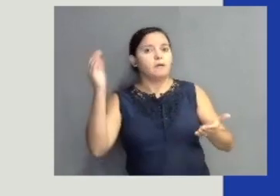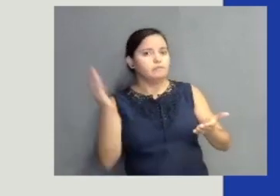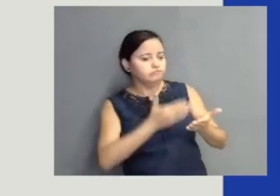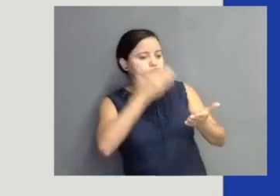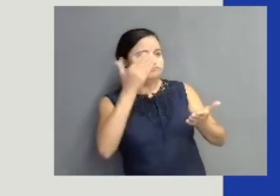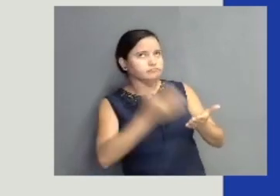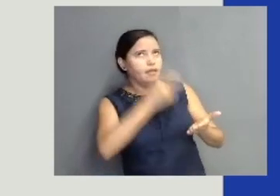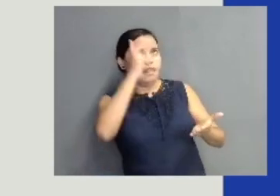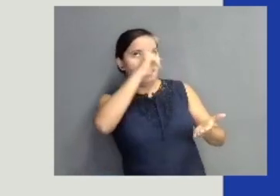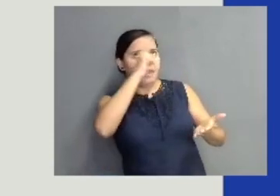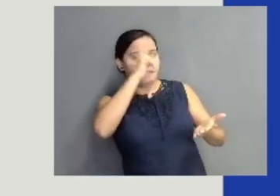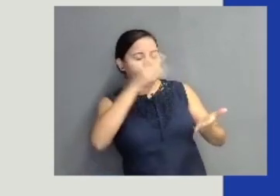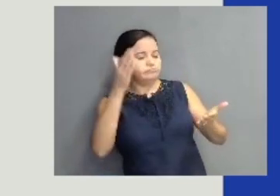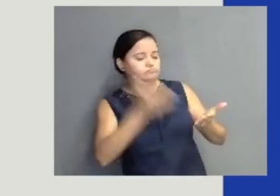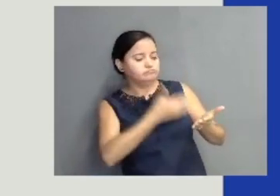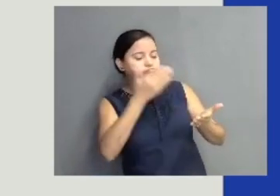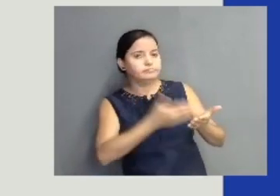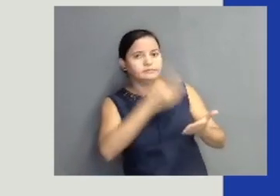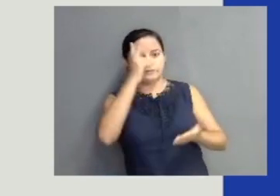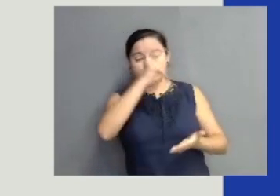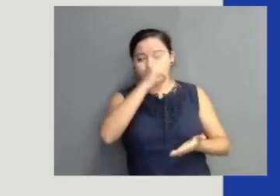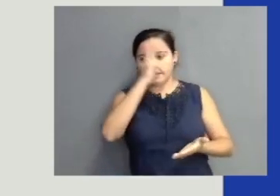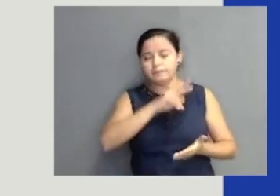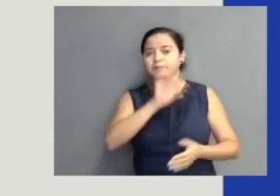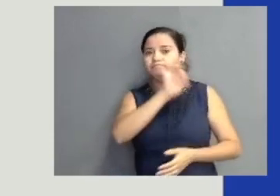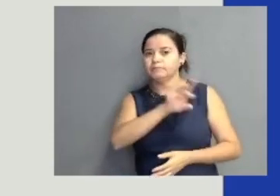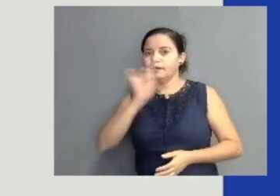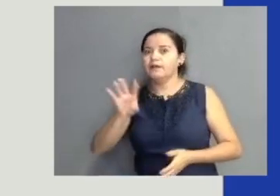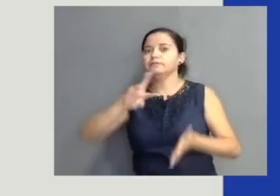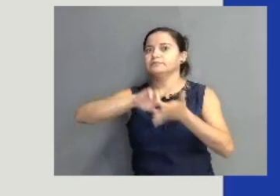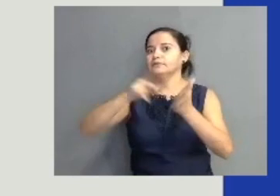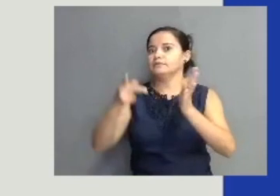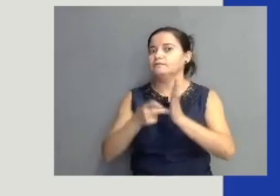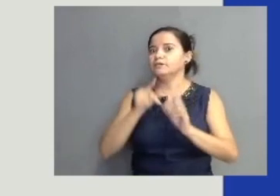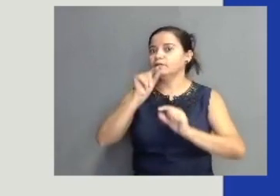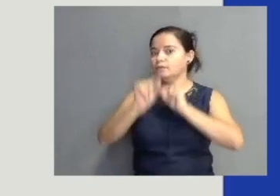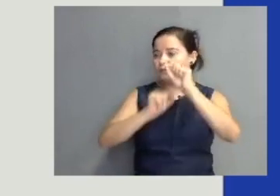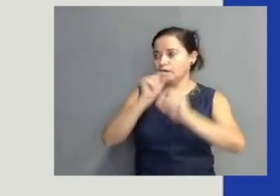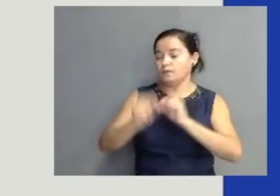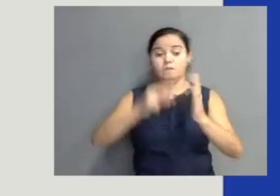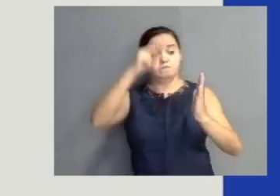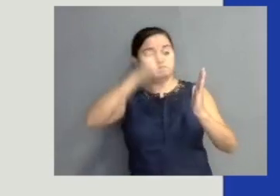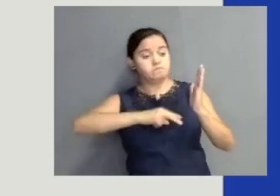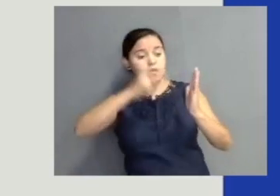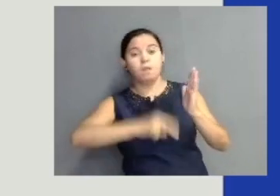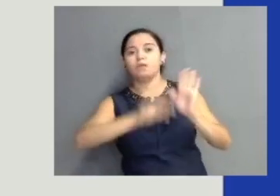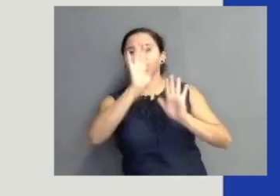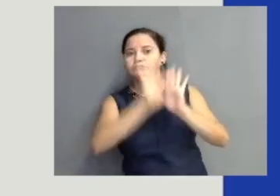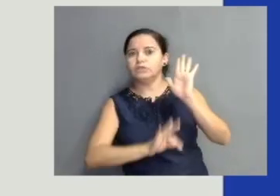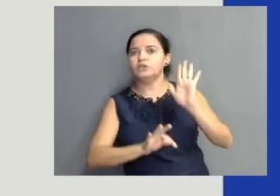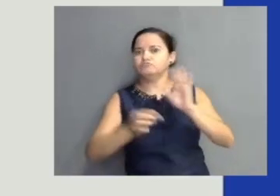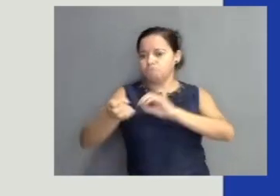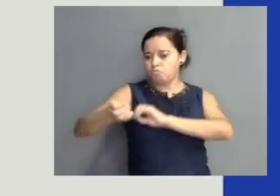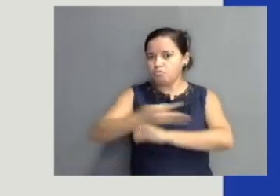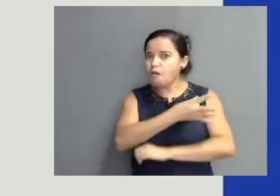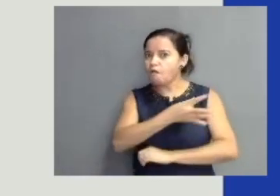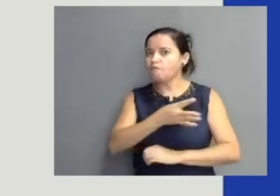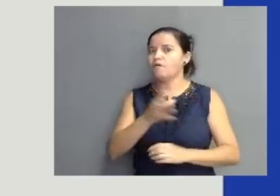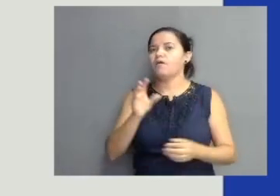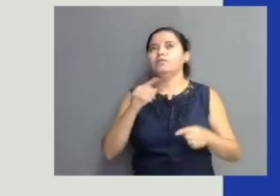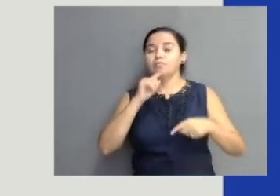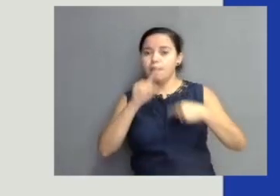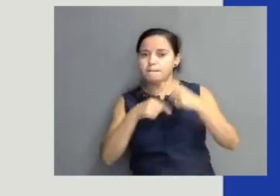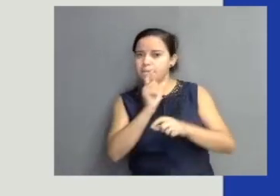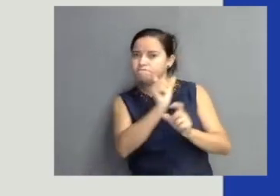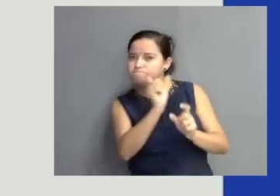algumas vezes até que aprenda o que cada uma significa. Ao ler novos textos, adicione mais palavras e